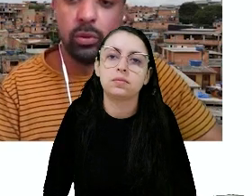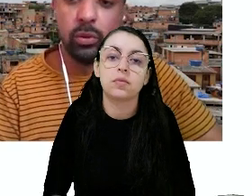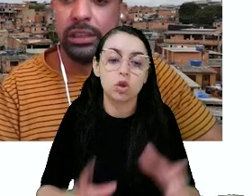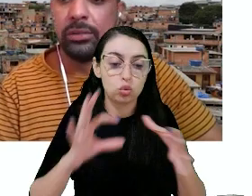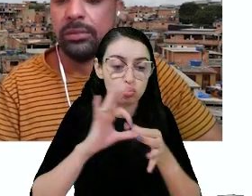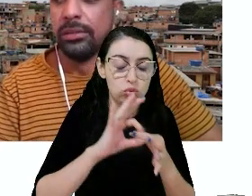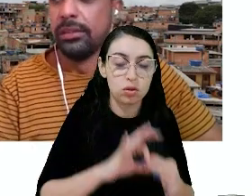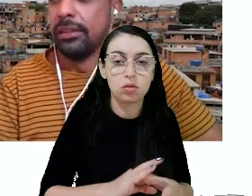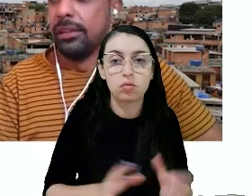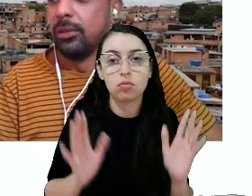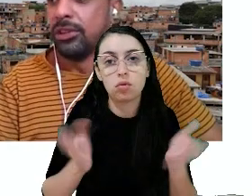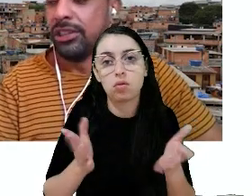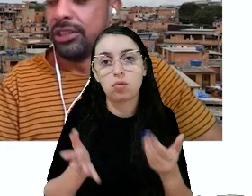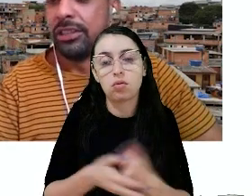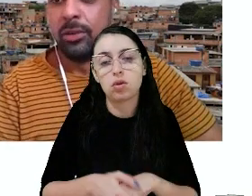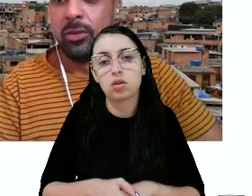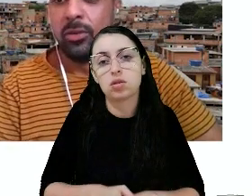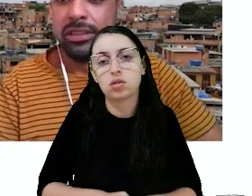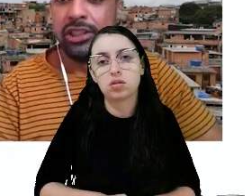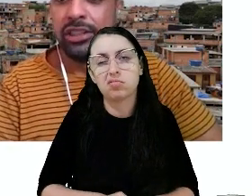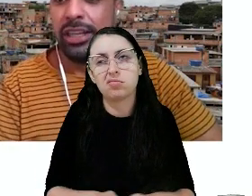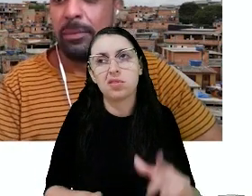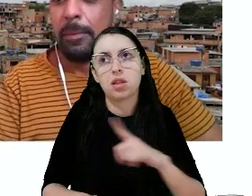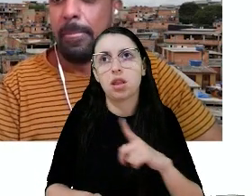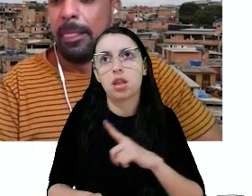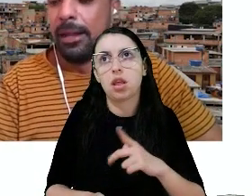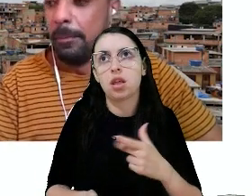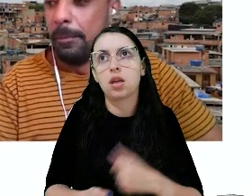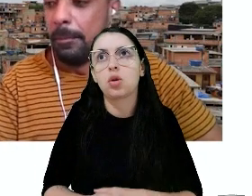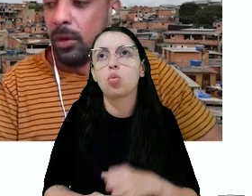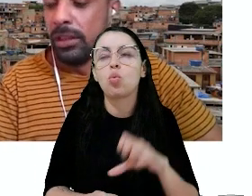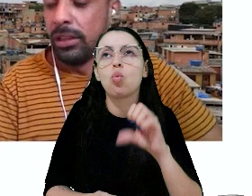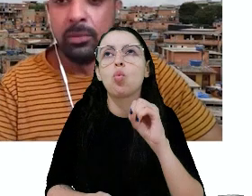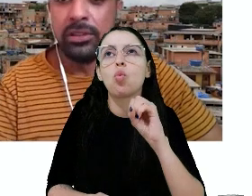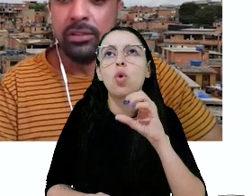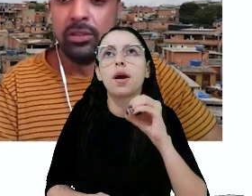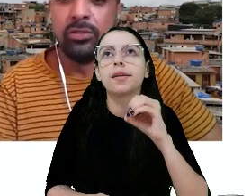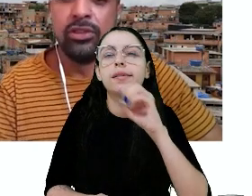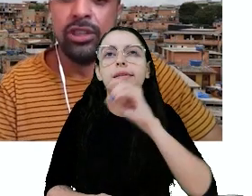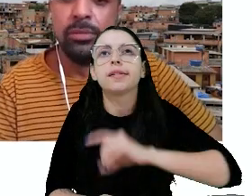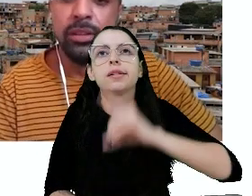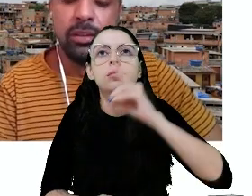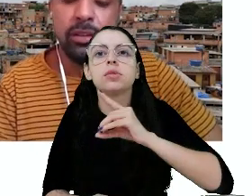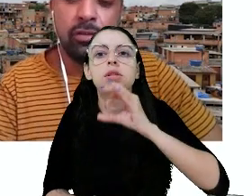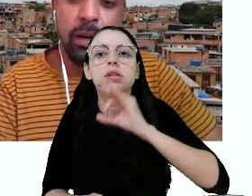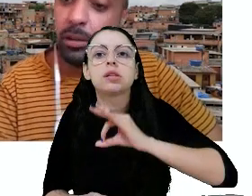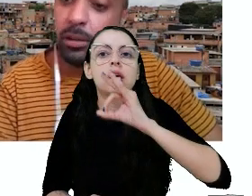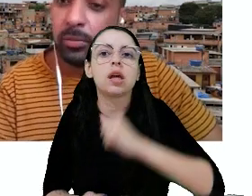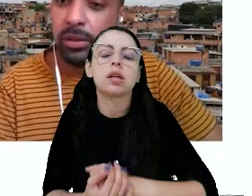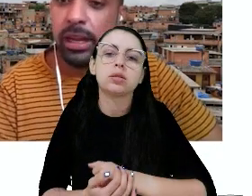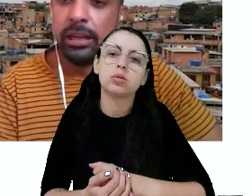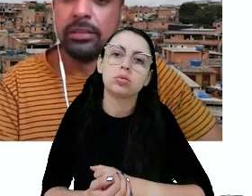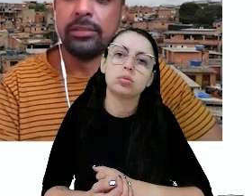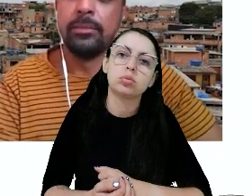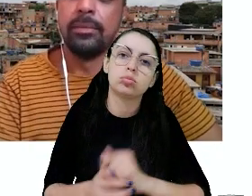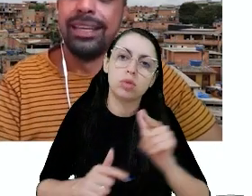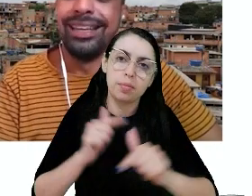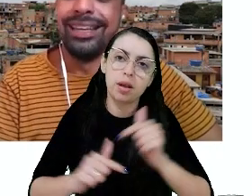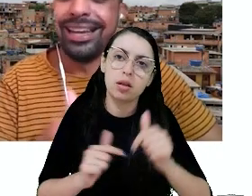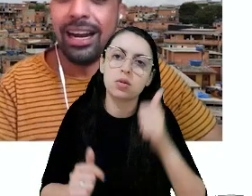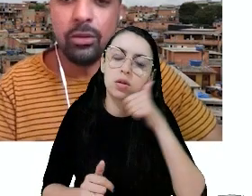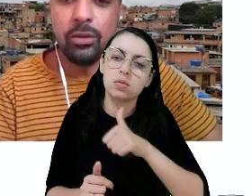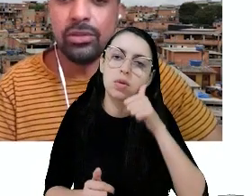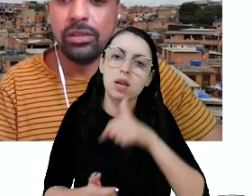só para dar um contexto, hoje na Gerando Falcões a gente tem 80% do nosso time formado por